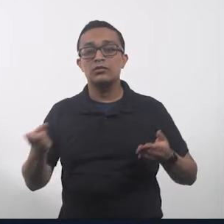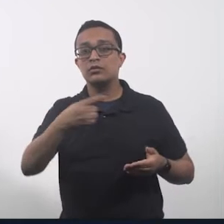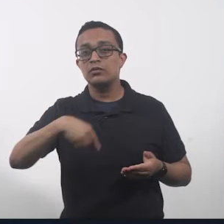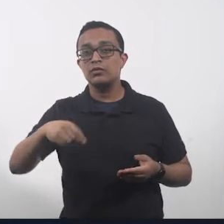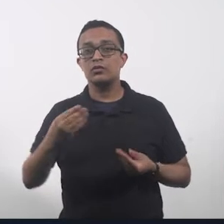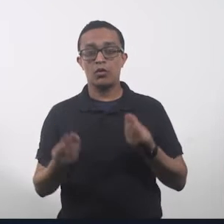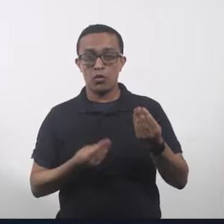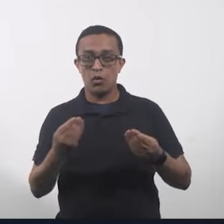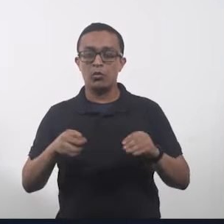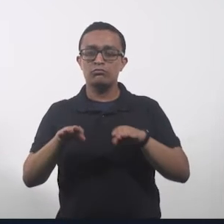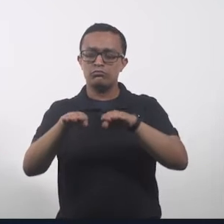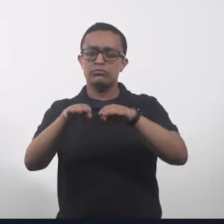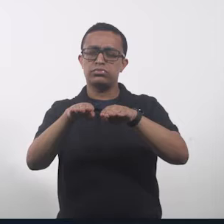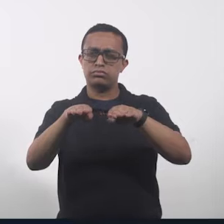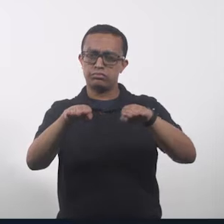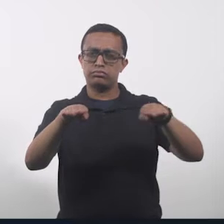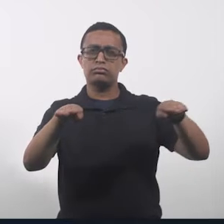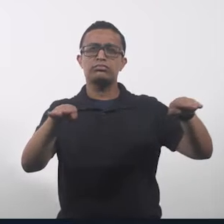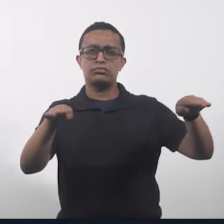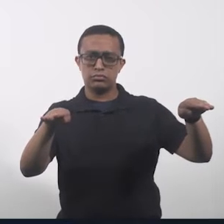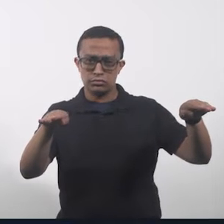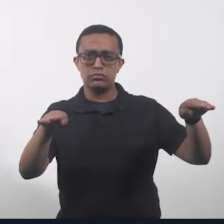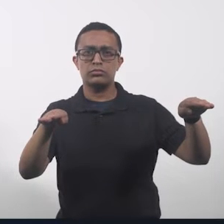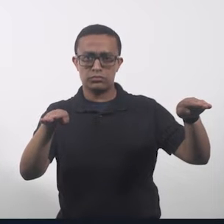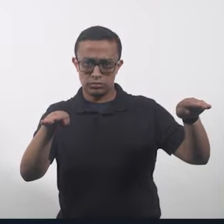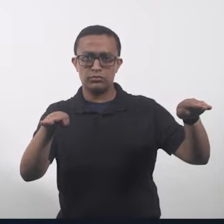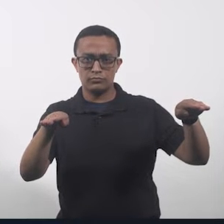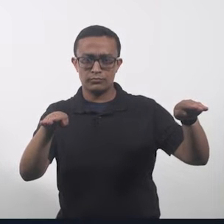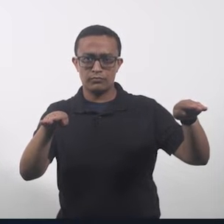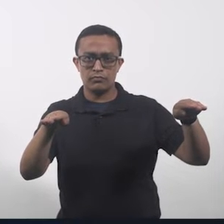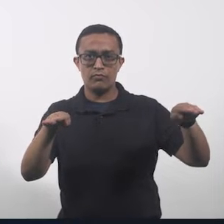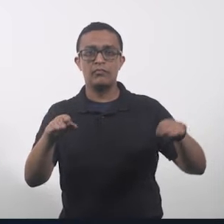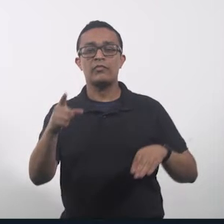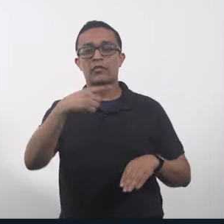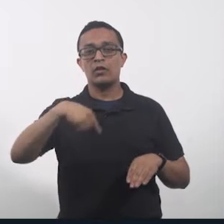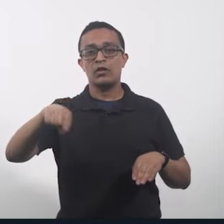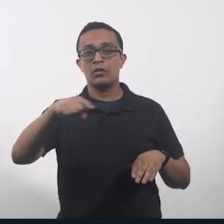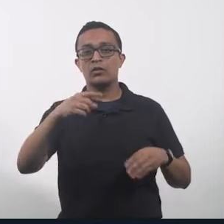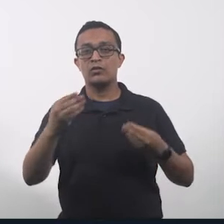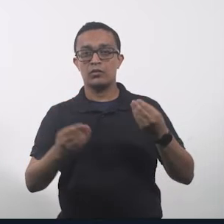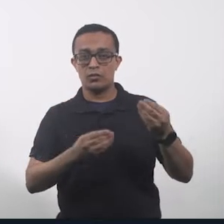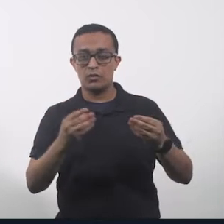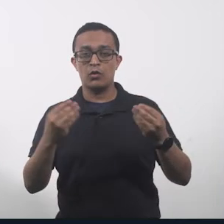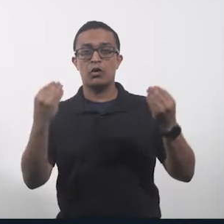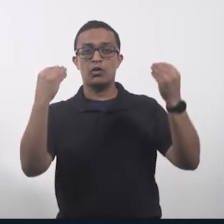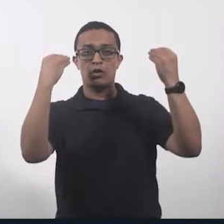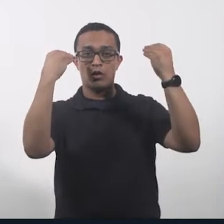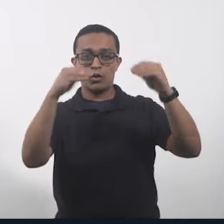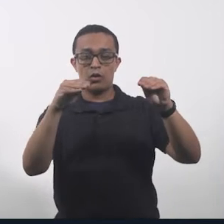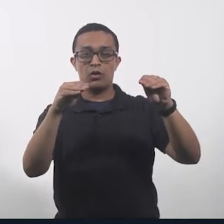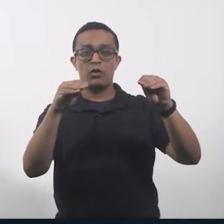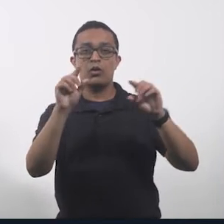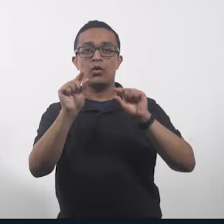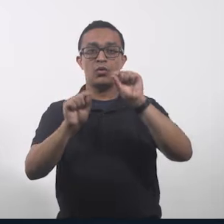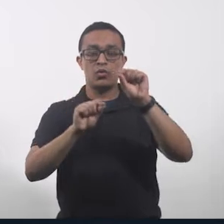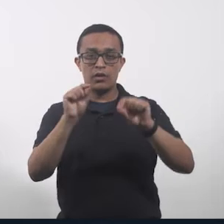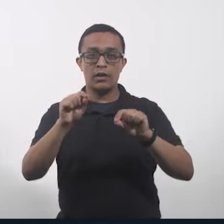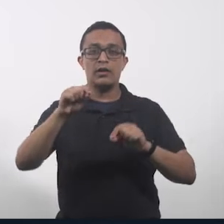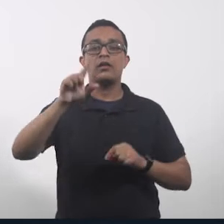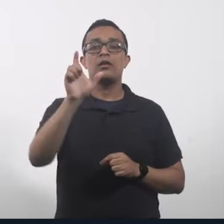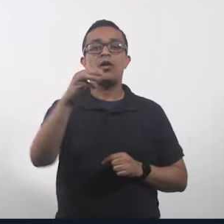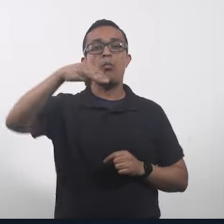de uma estabilidade dessas taxas de letalidade de Covid-19, o que colocaria esse indicador aí classificado como